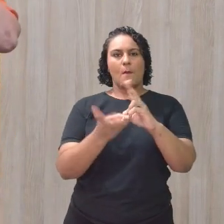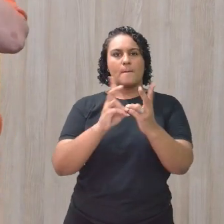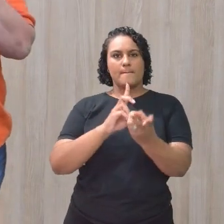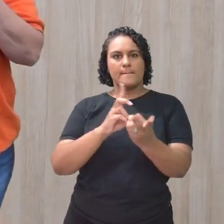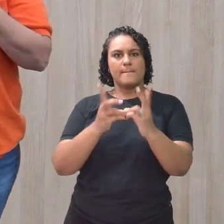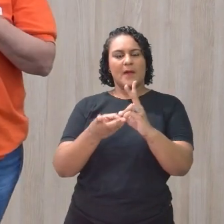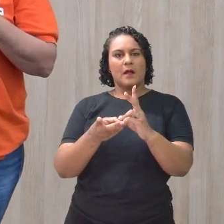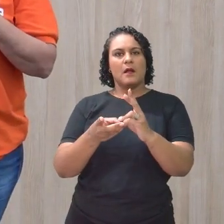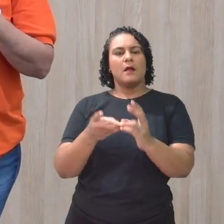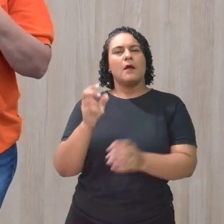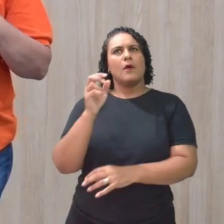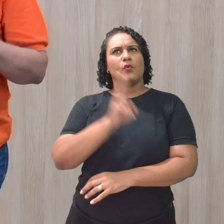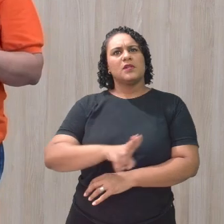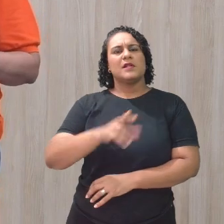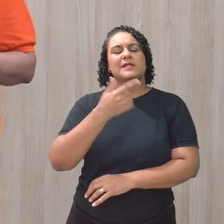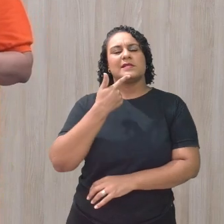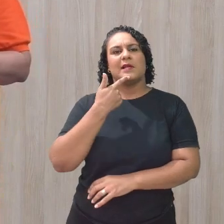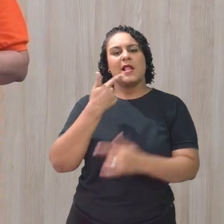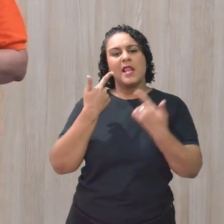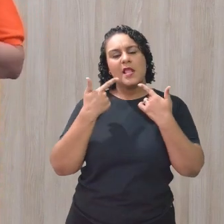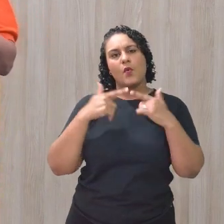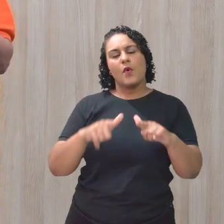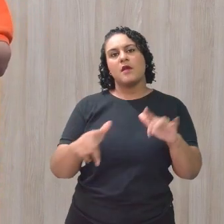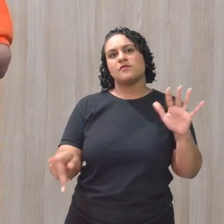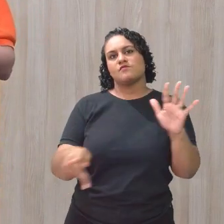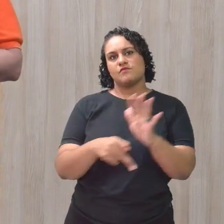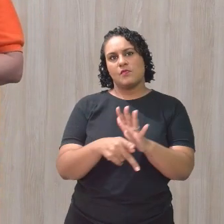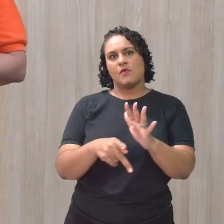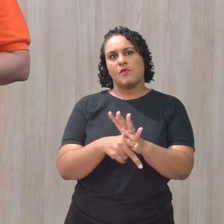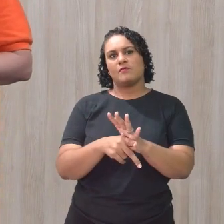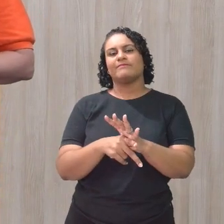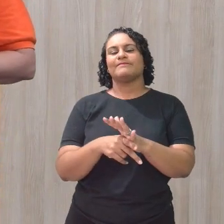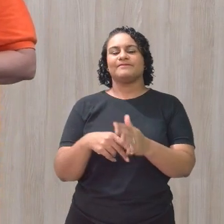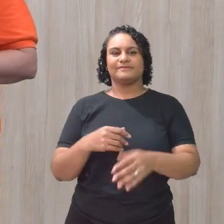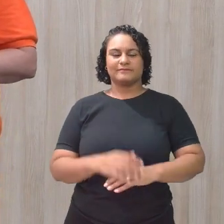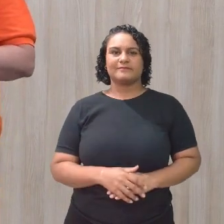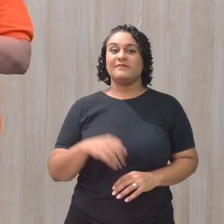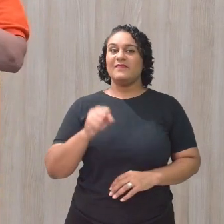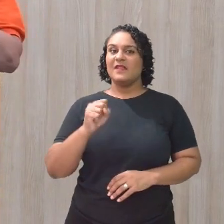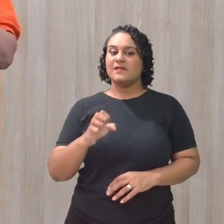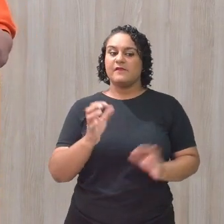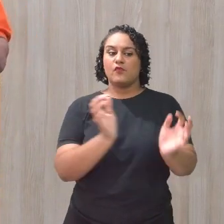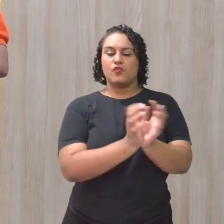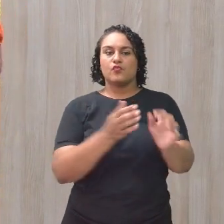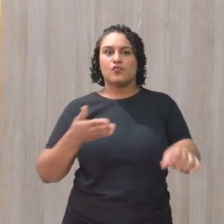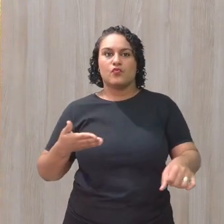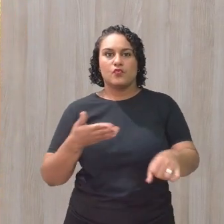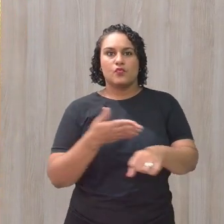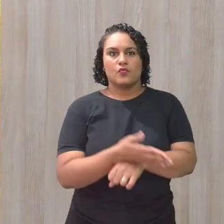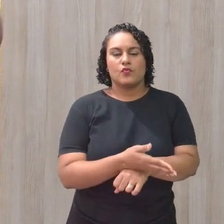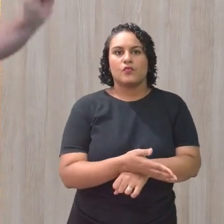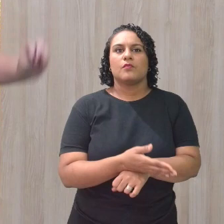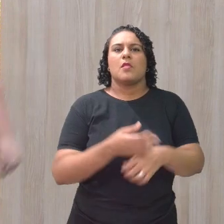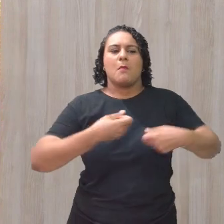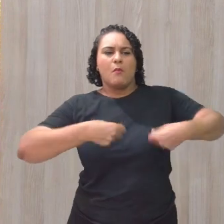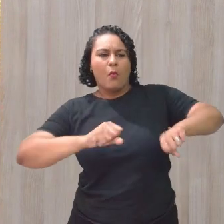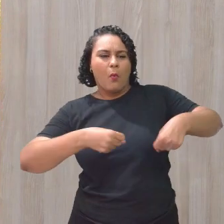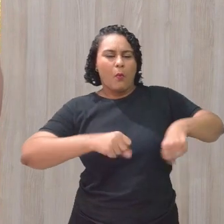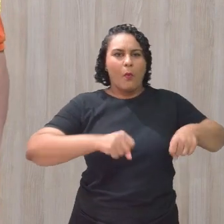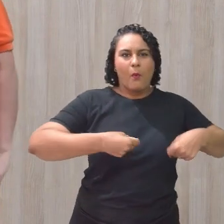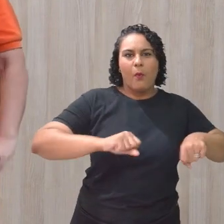Eles falam palavras que para a professora Adriana seria nova. Se você for lá num grupo de